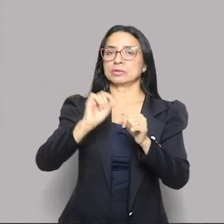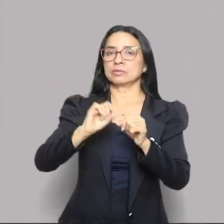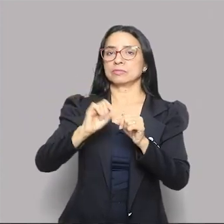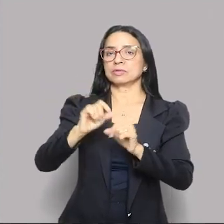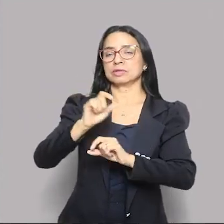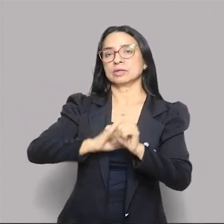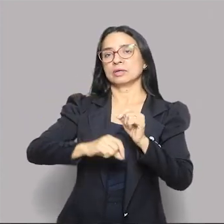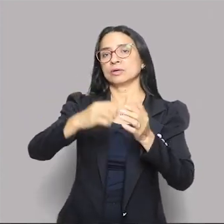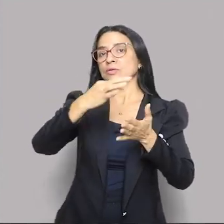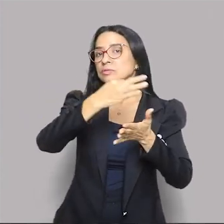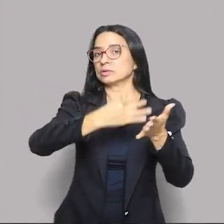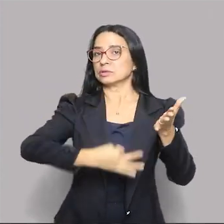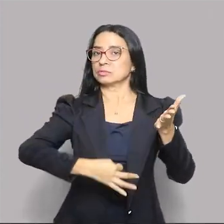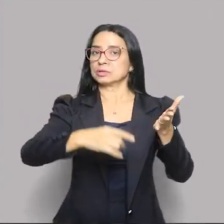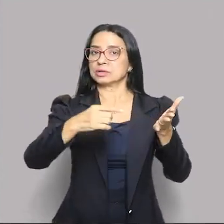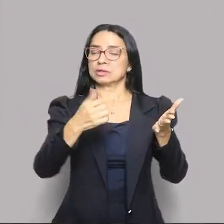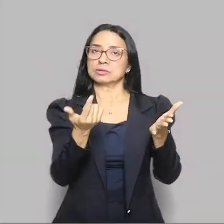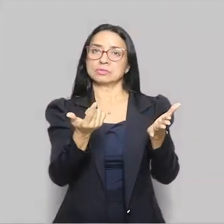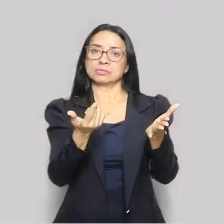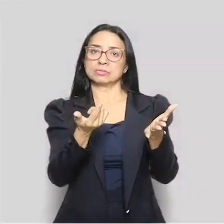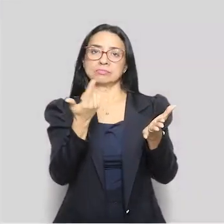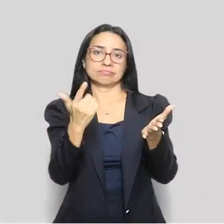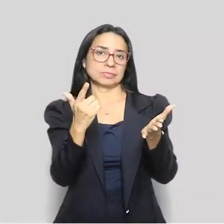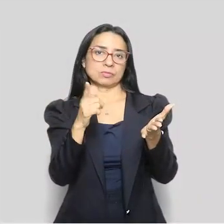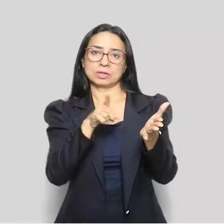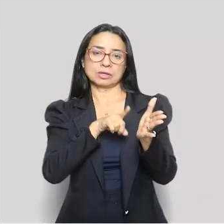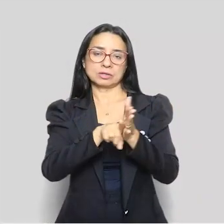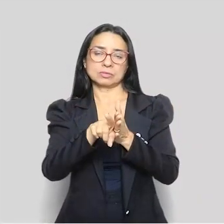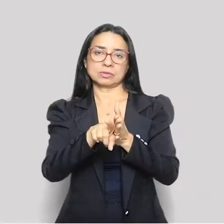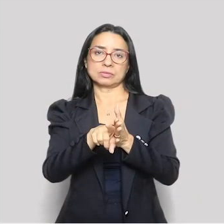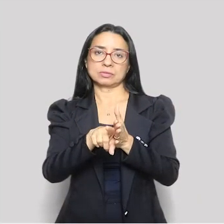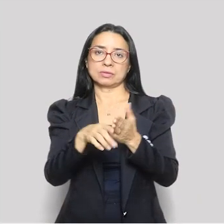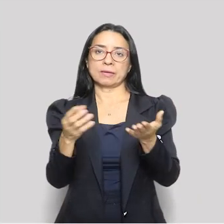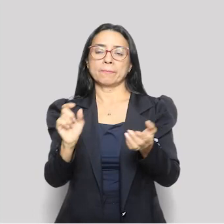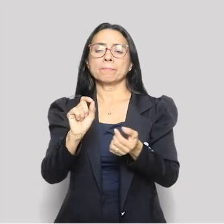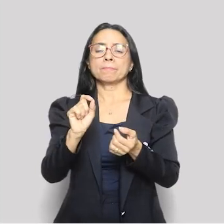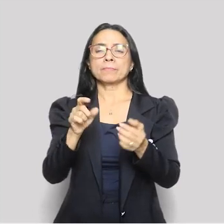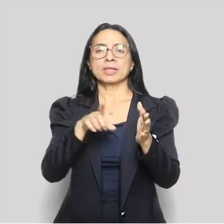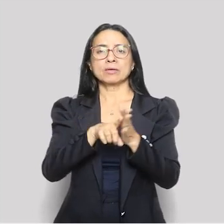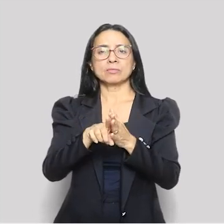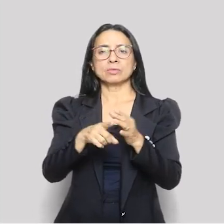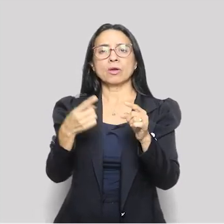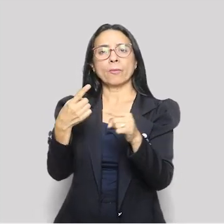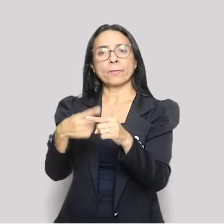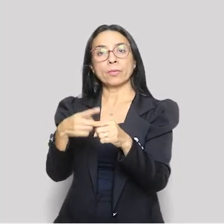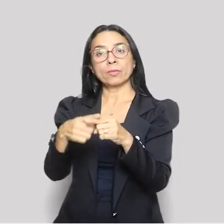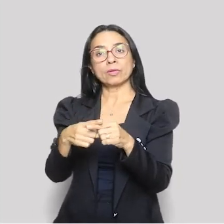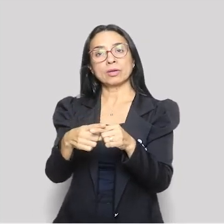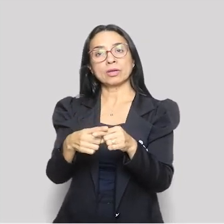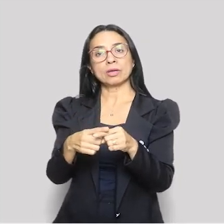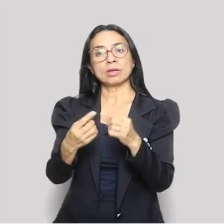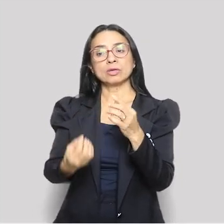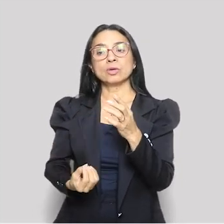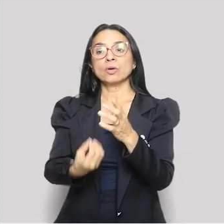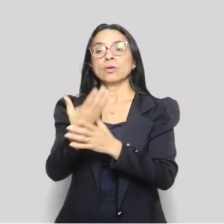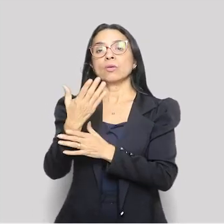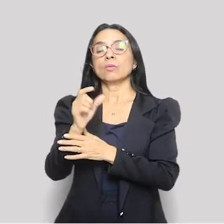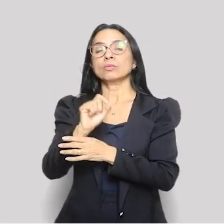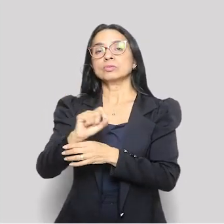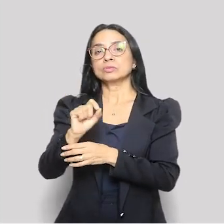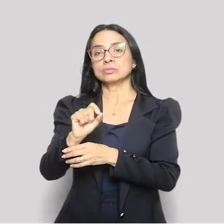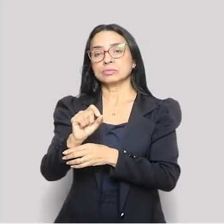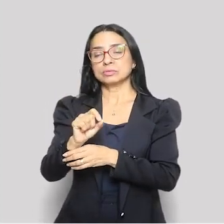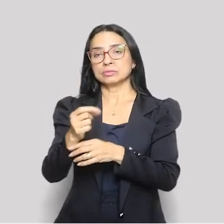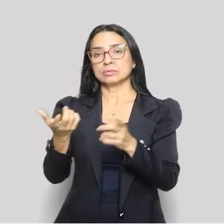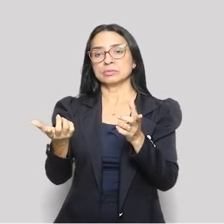seu texto não dar margem para questionamentos. Que perguntas são essas? O porquê, de onde vem aquela situação e